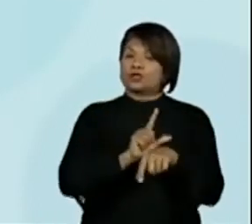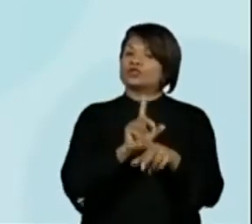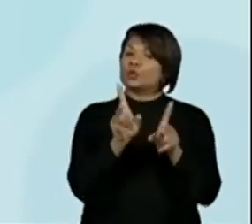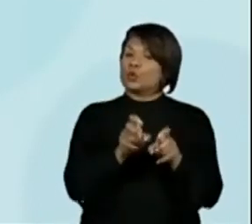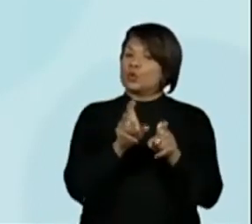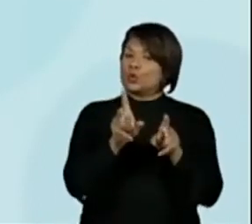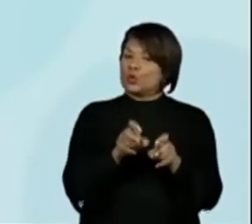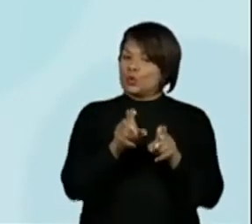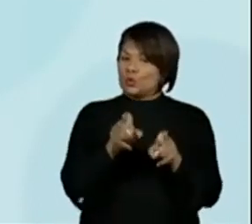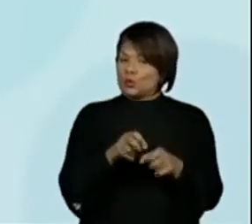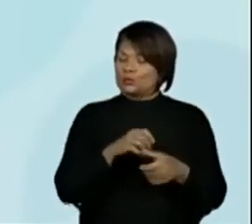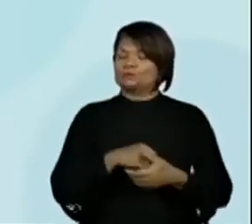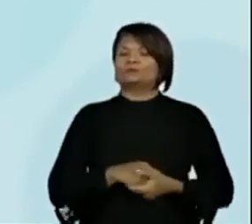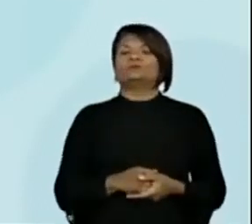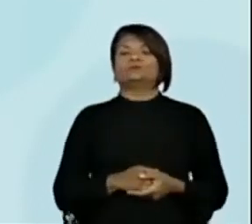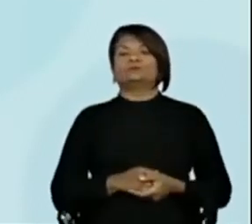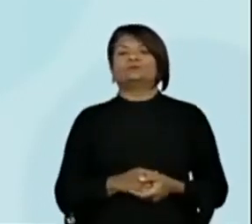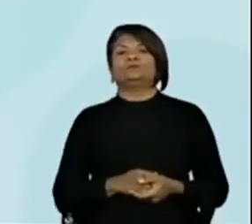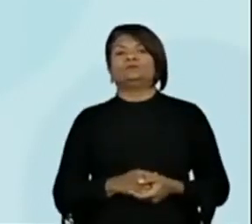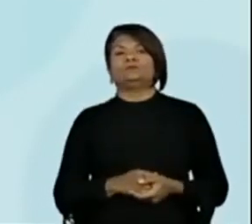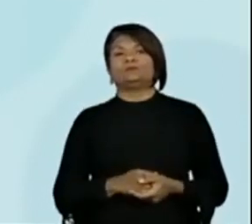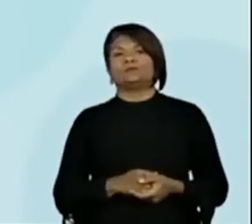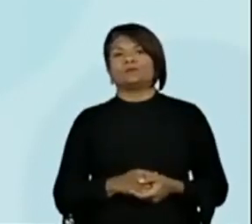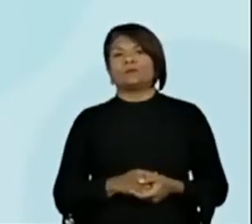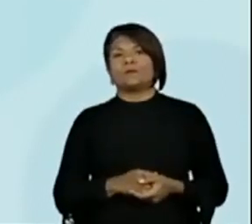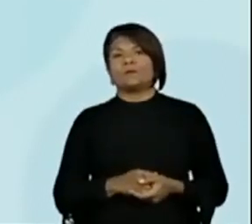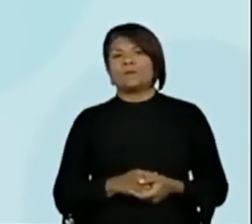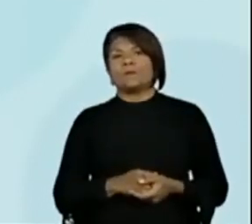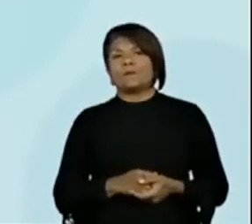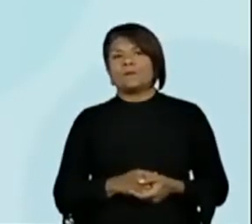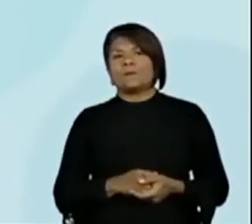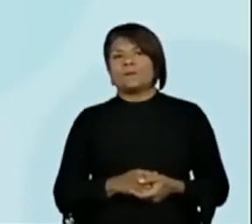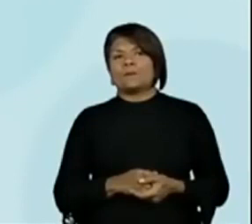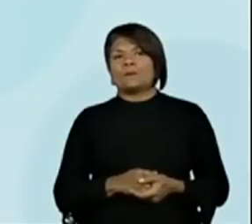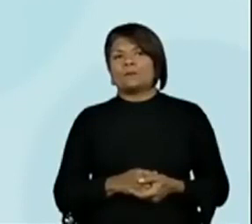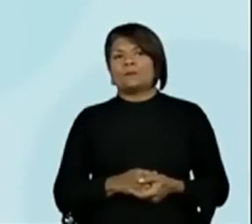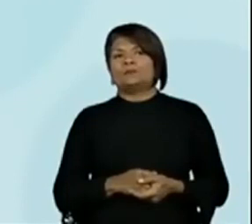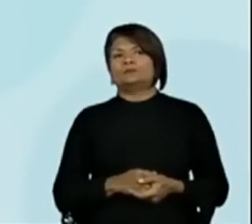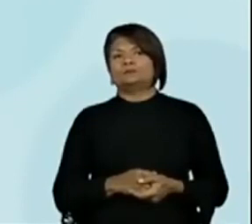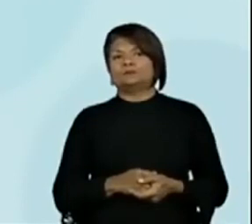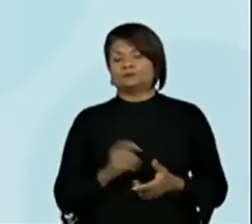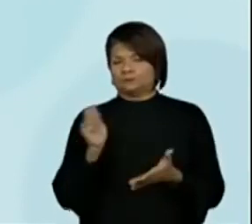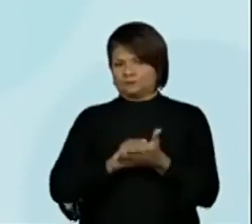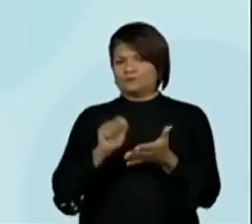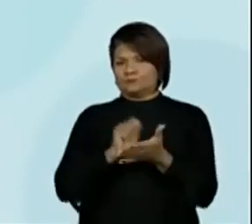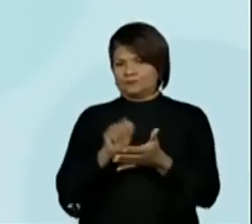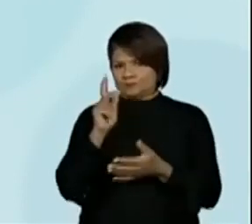lojas. Então, vamos lá para essa, vou passar esse slide que a gente foi, então. Momento mágico...